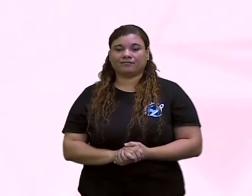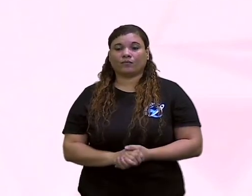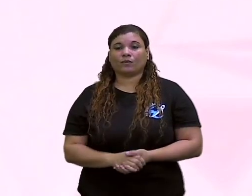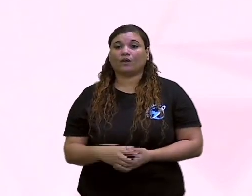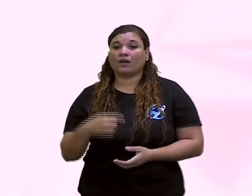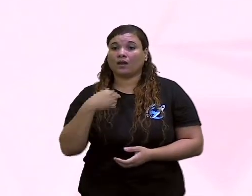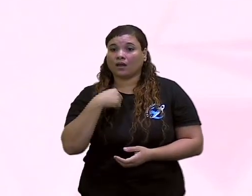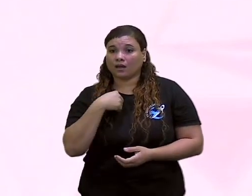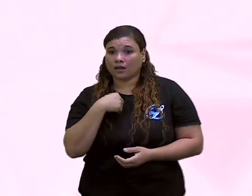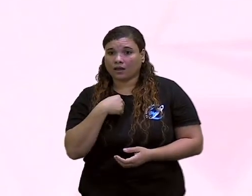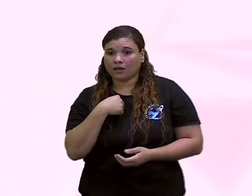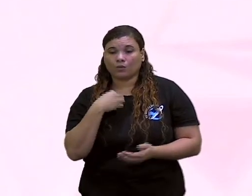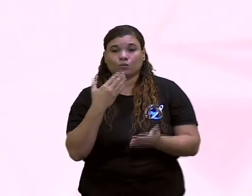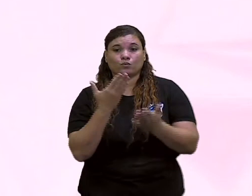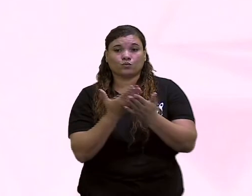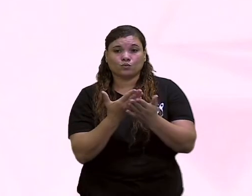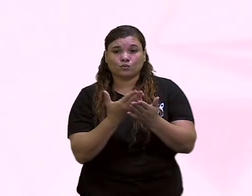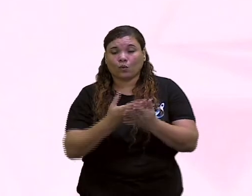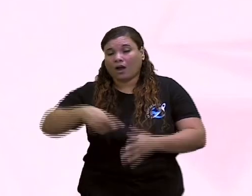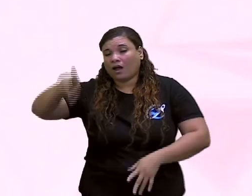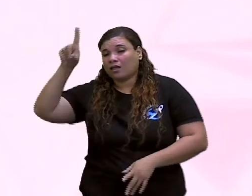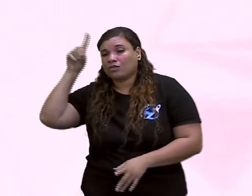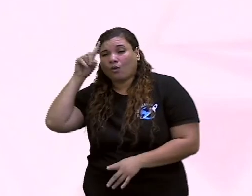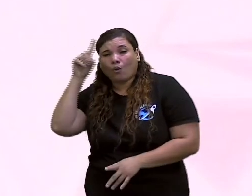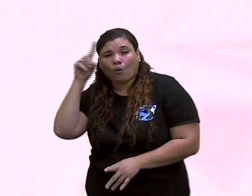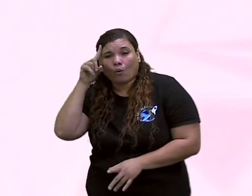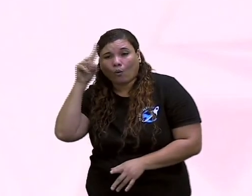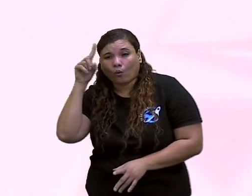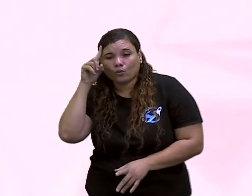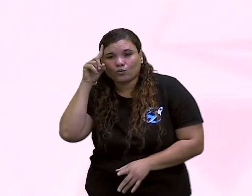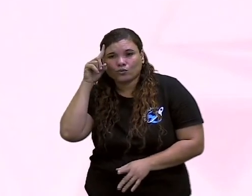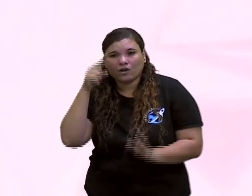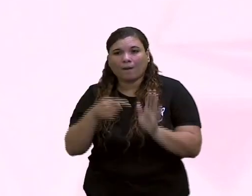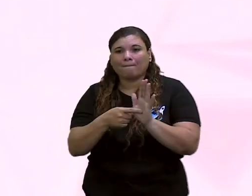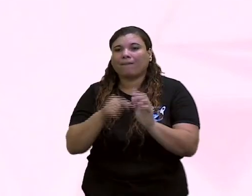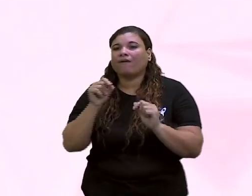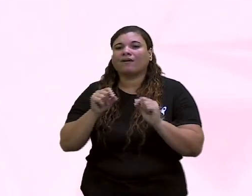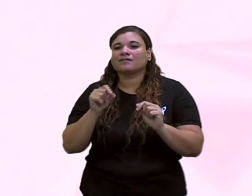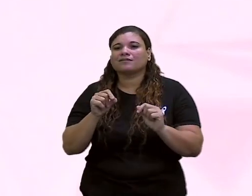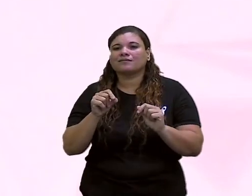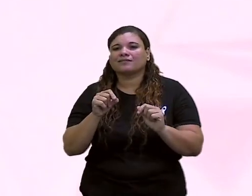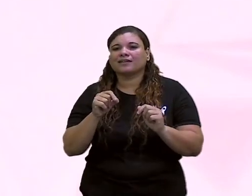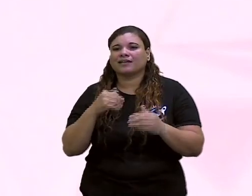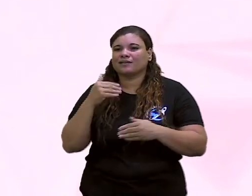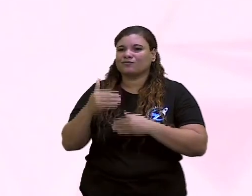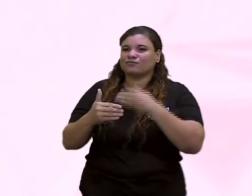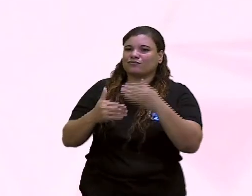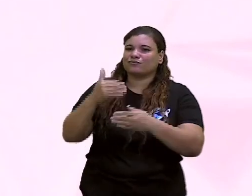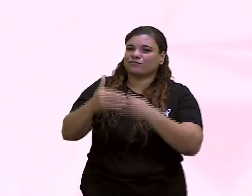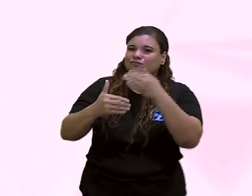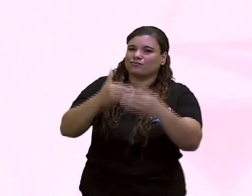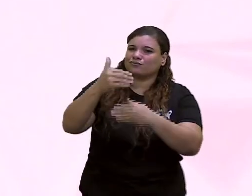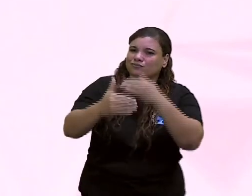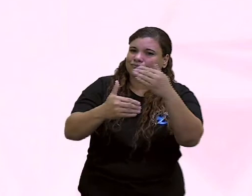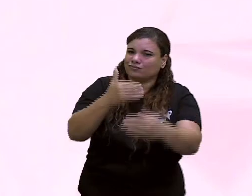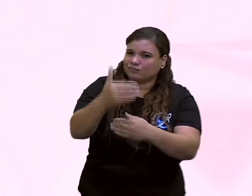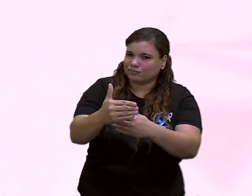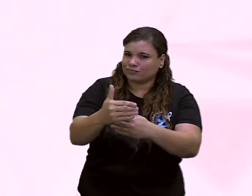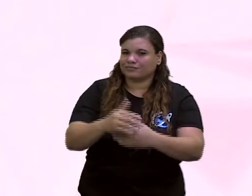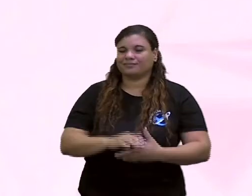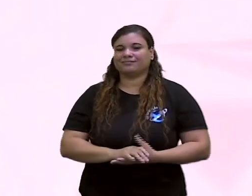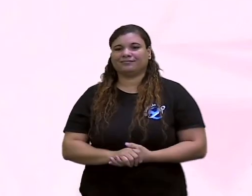Eu estudei todos os dias. A frequência, né? Então, adjunto adverbial de